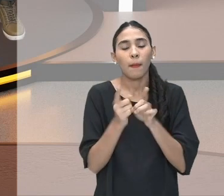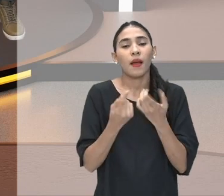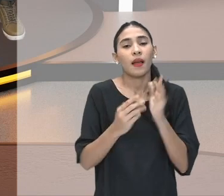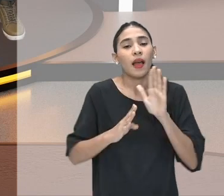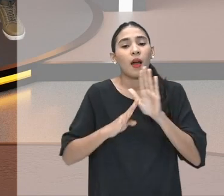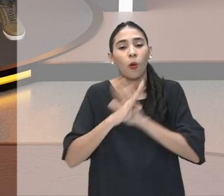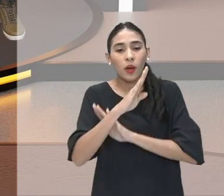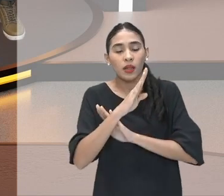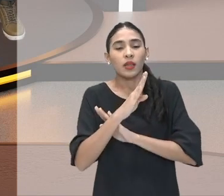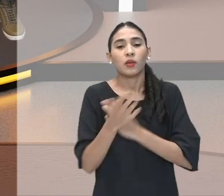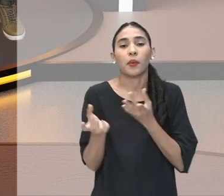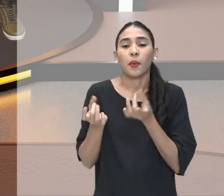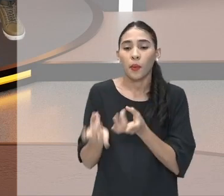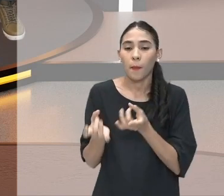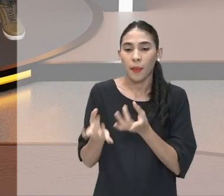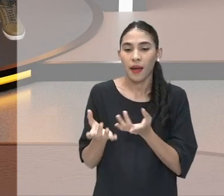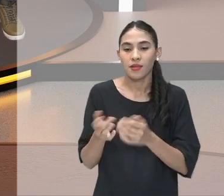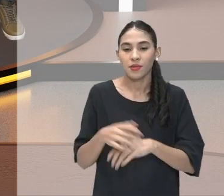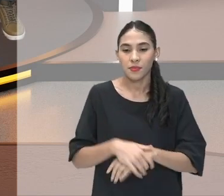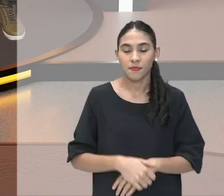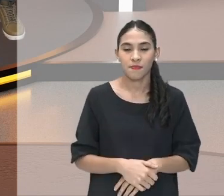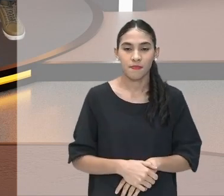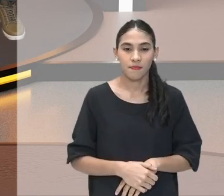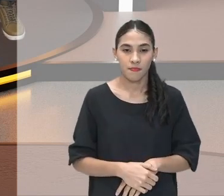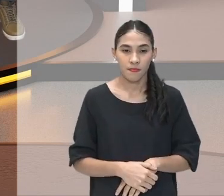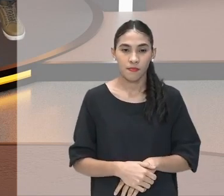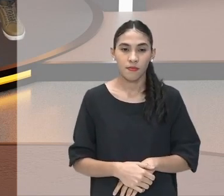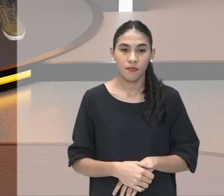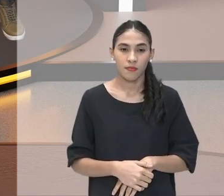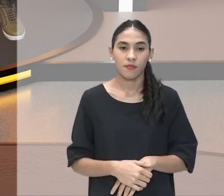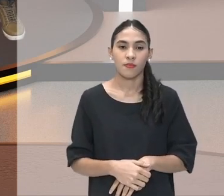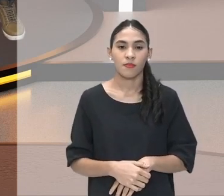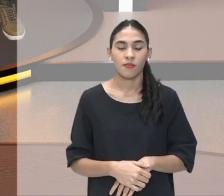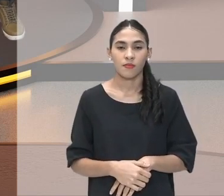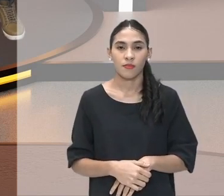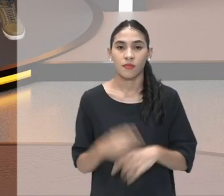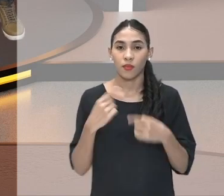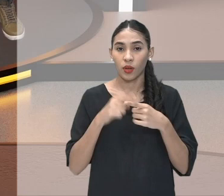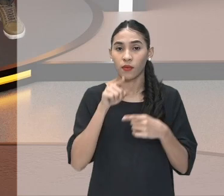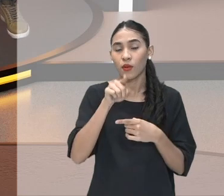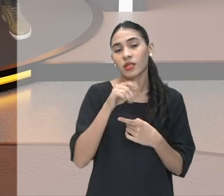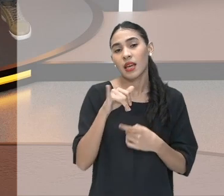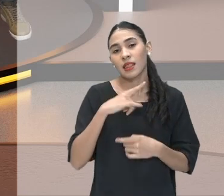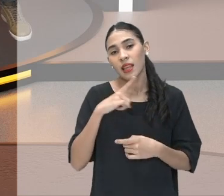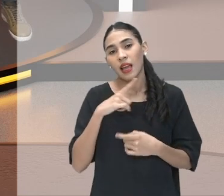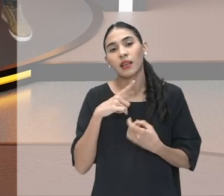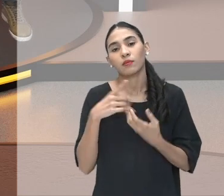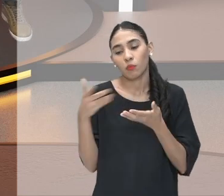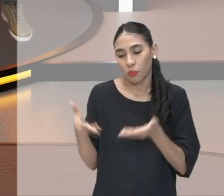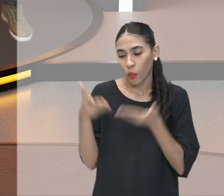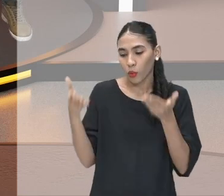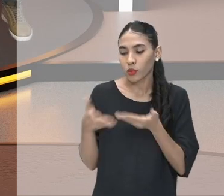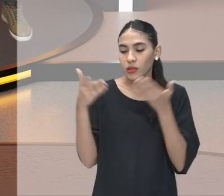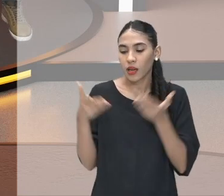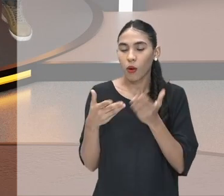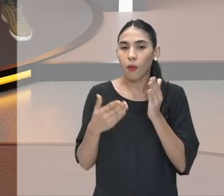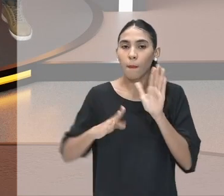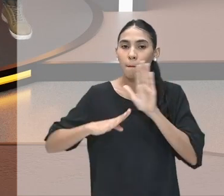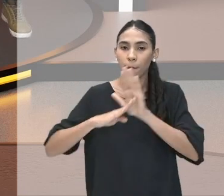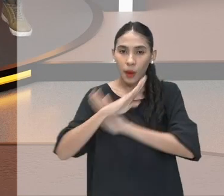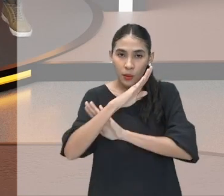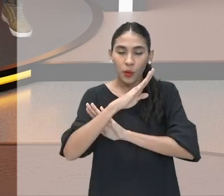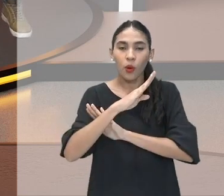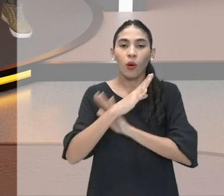o comércio, né? Vamos aumentar o comércio. Por quê? Você vai ter uma produção maior, essa produção vai